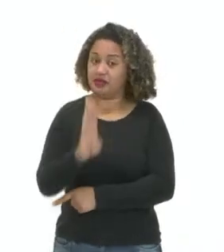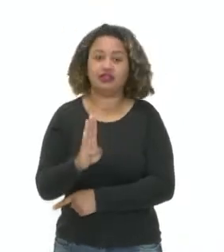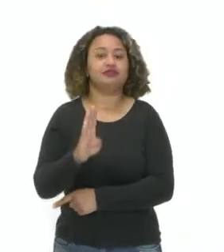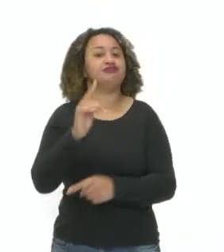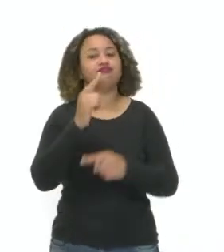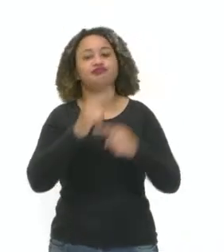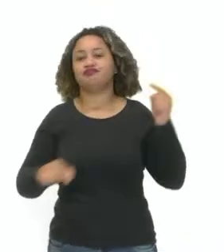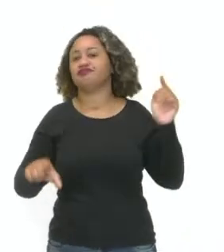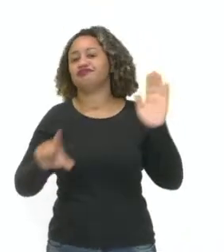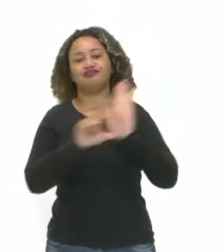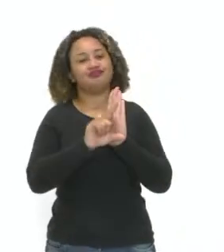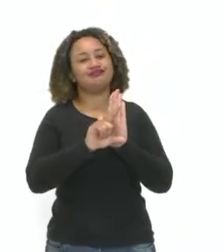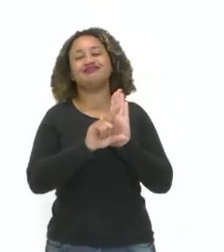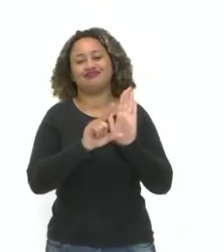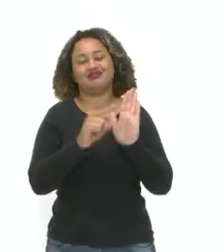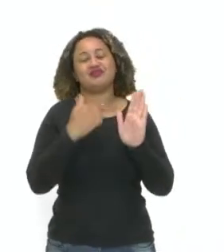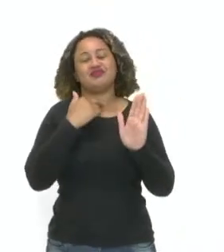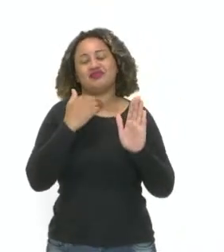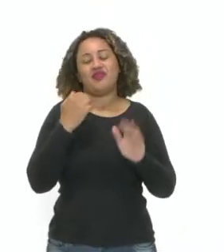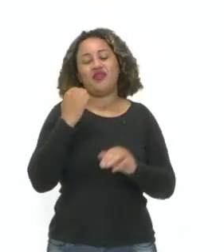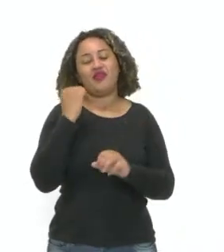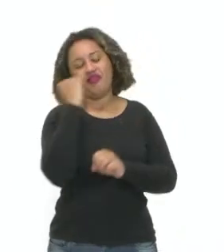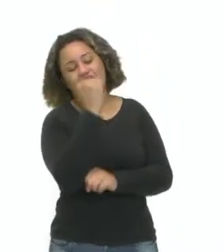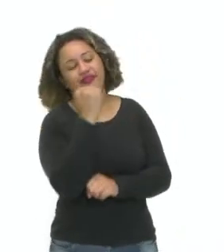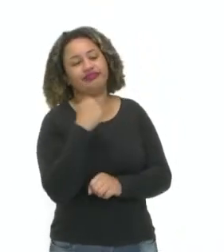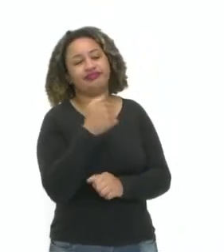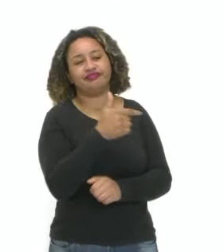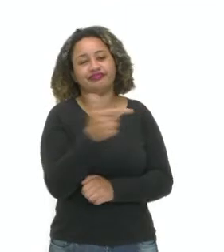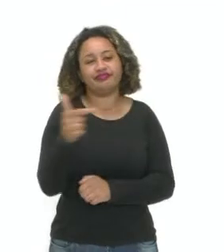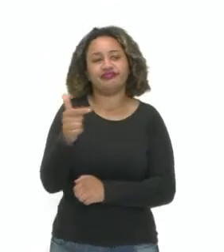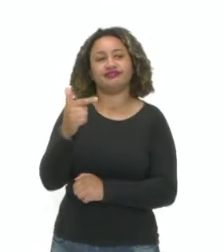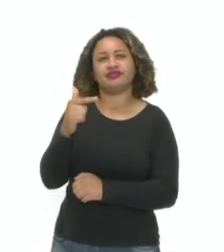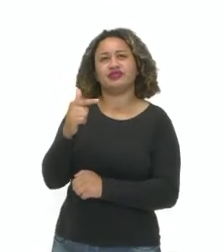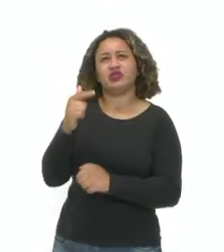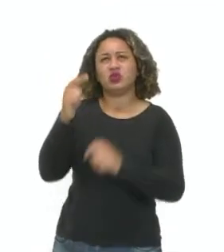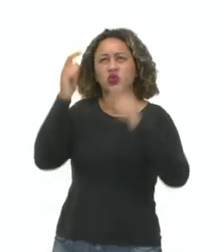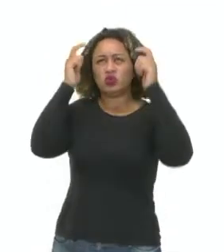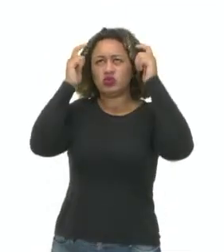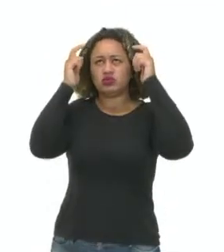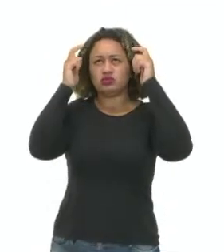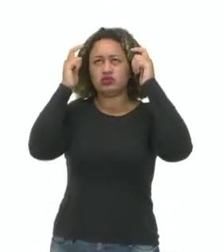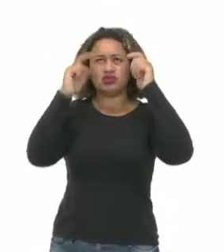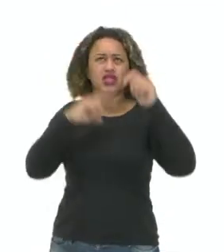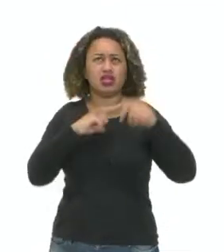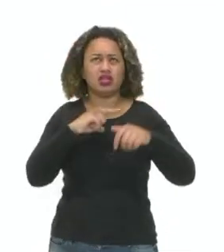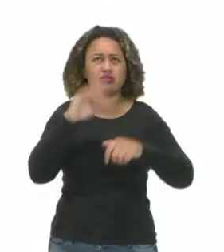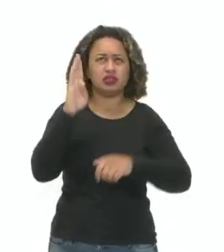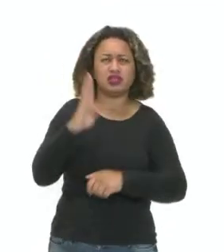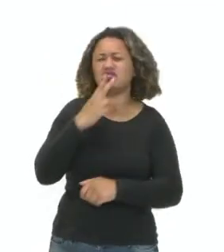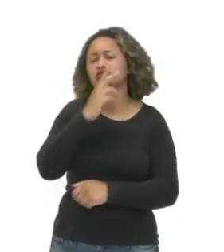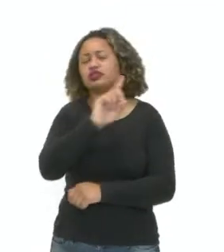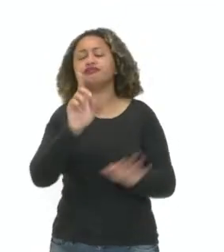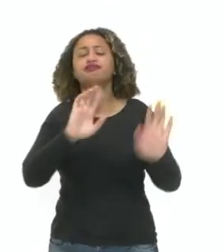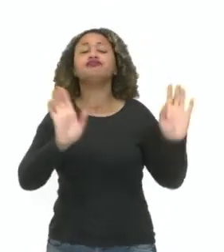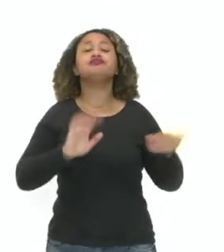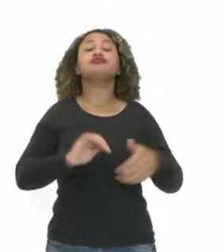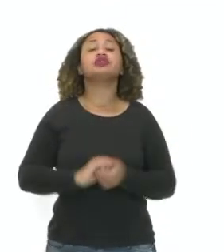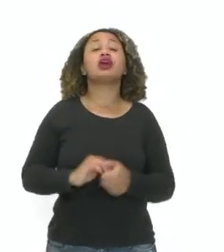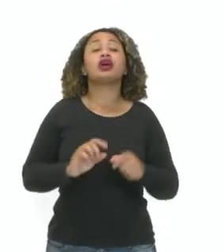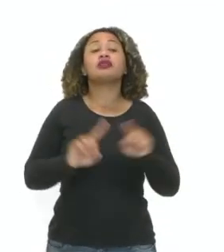Isso. Você não pode chegar caçando urso, mas tem urso no Brasil? Eu acho que não. Mas enfim, tá? Mas a